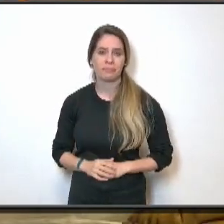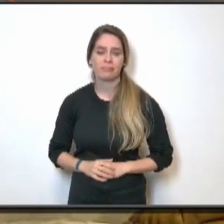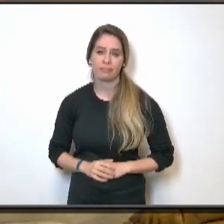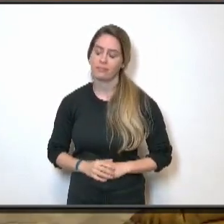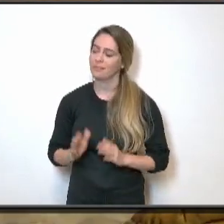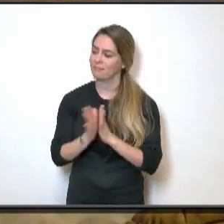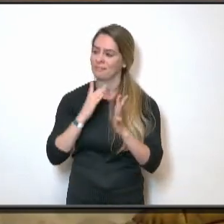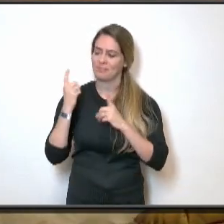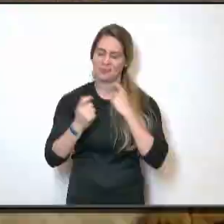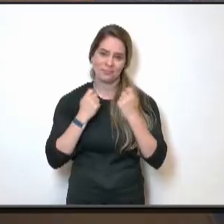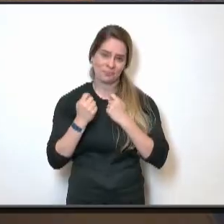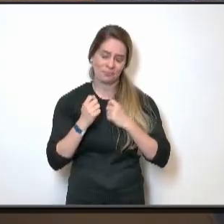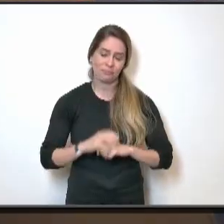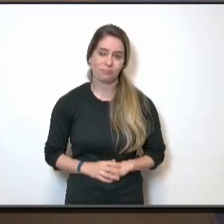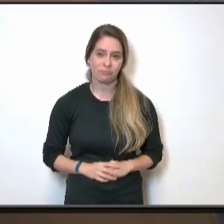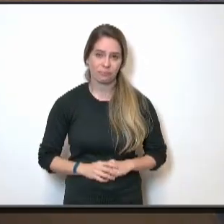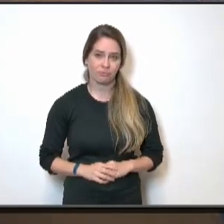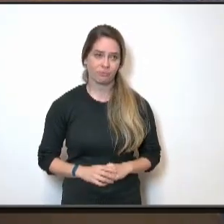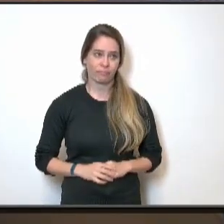Oh, aleluia.